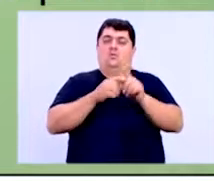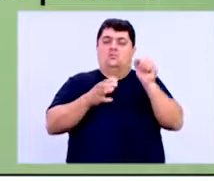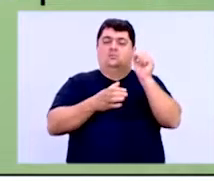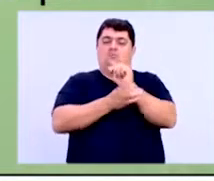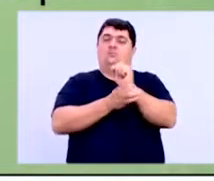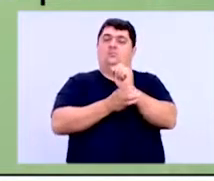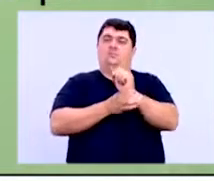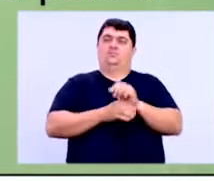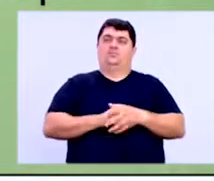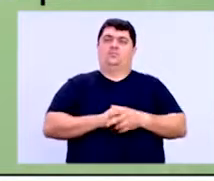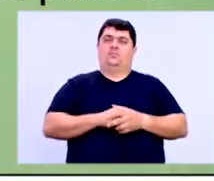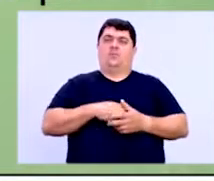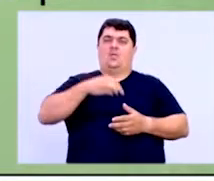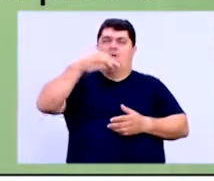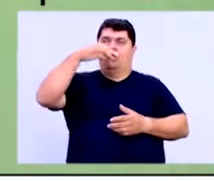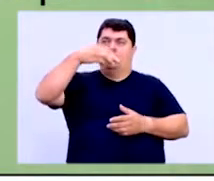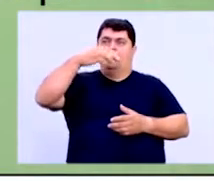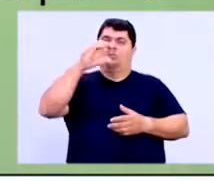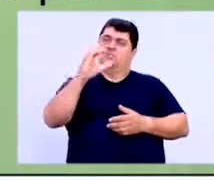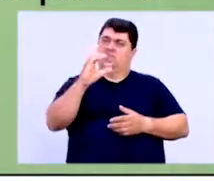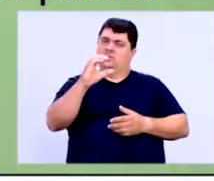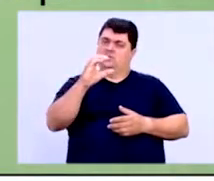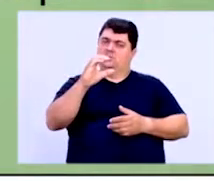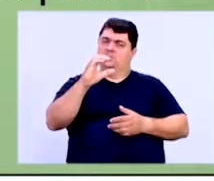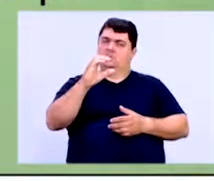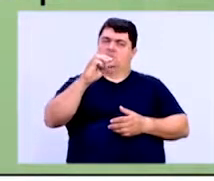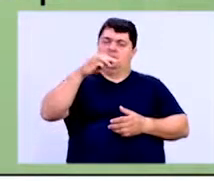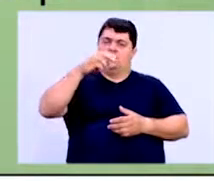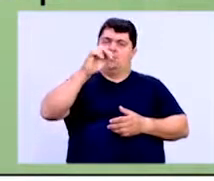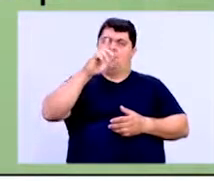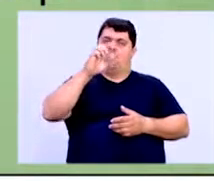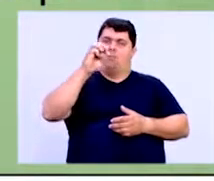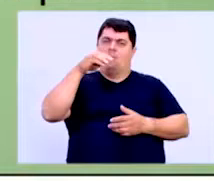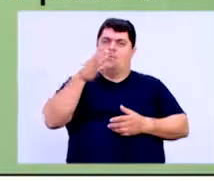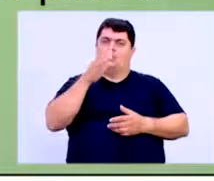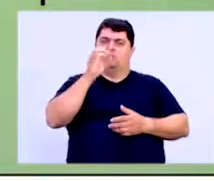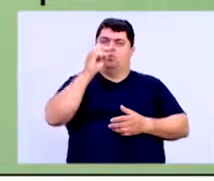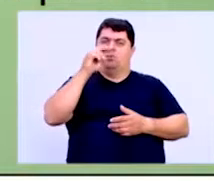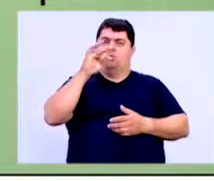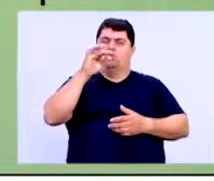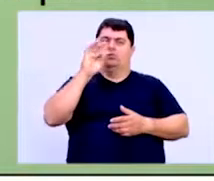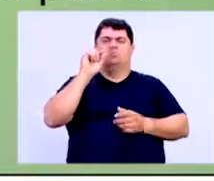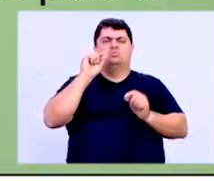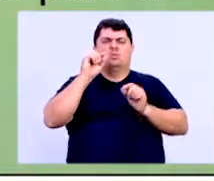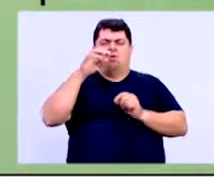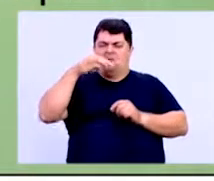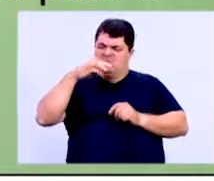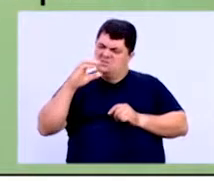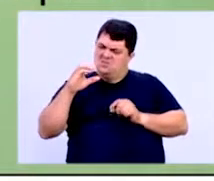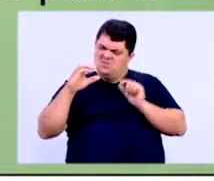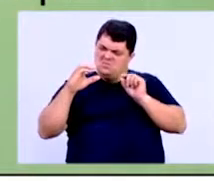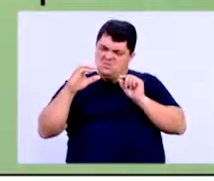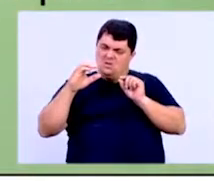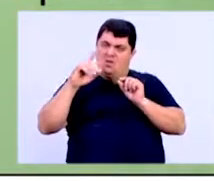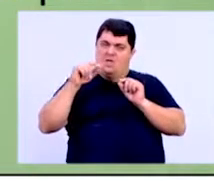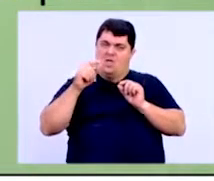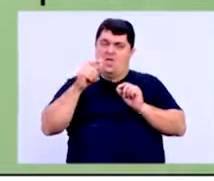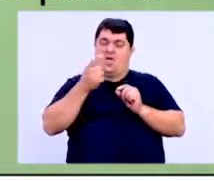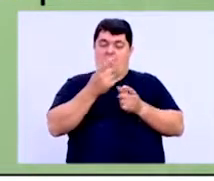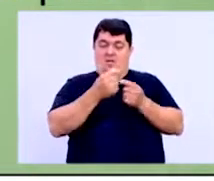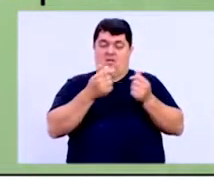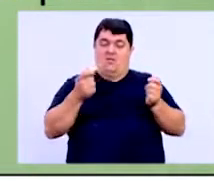Margem de contribuição. Palavrinha mágica, margem de contribuição. O que é essa margem de contribuição? É o preço de